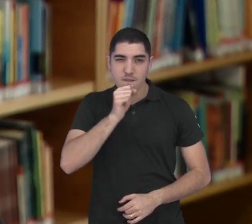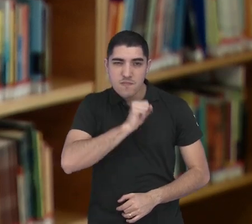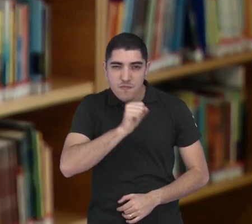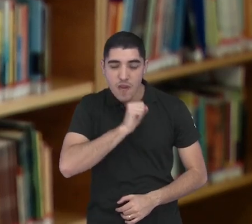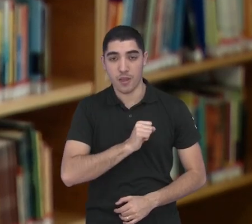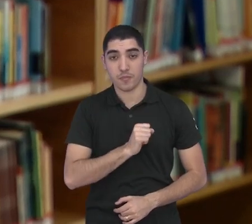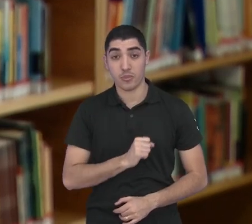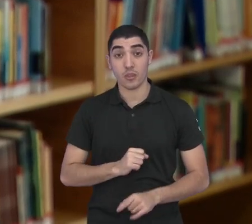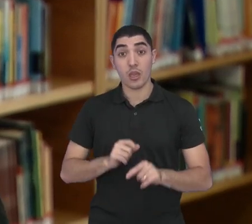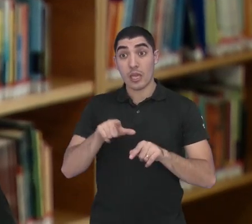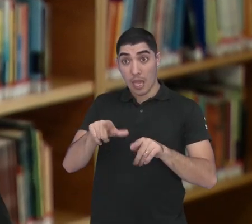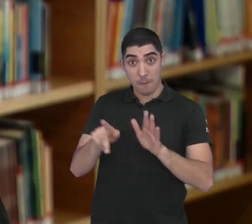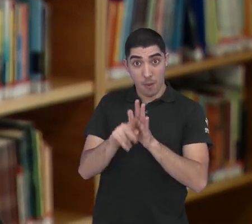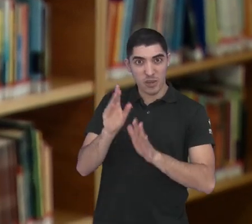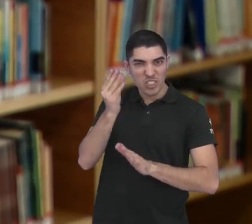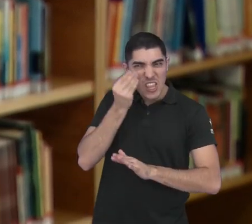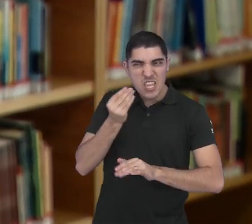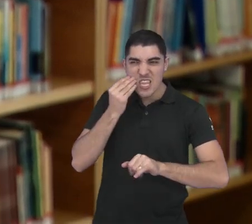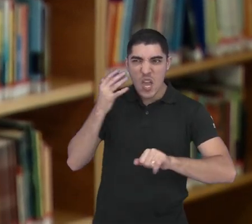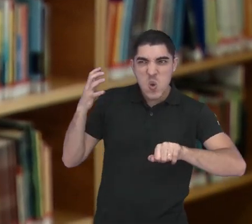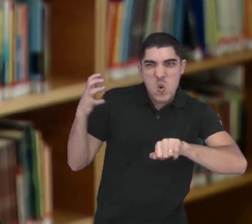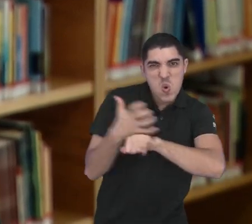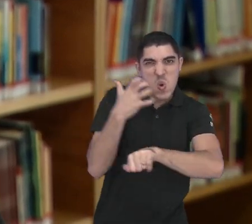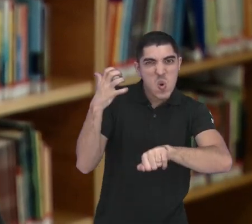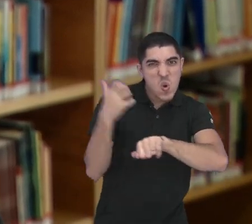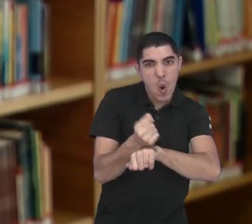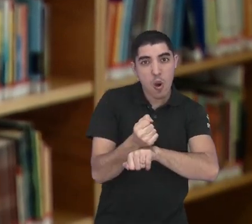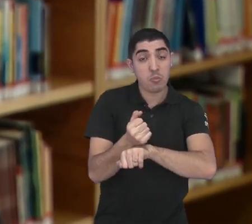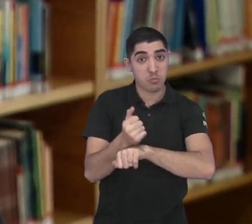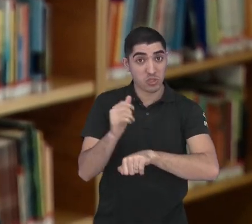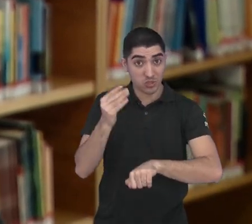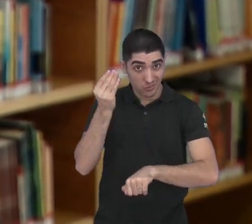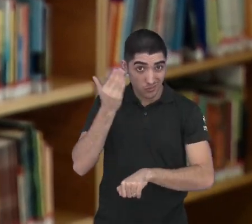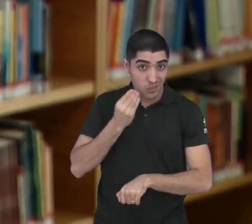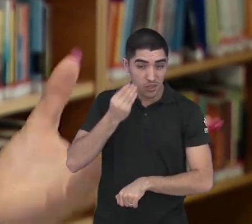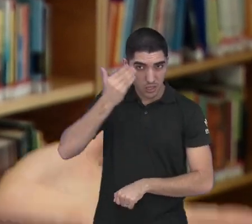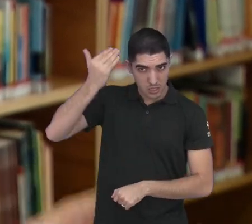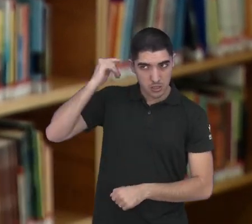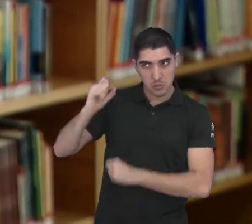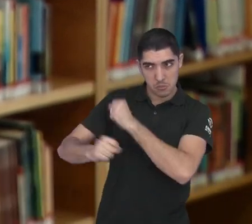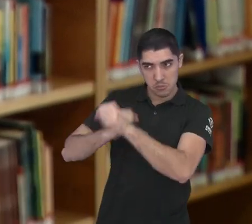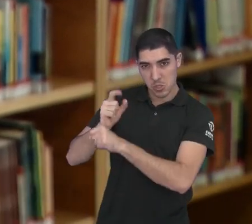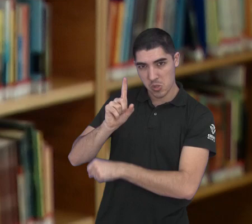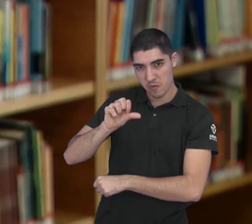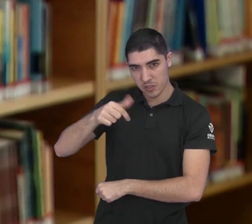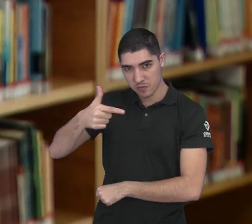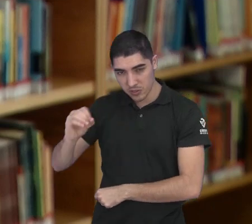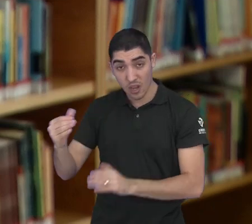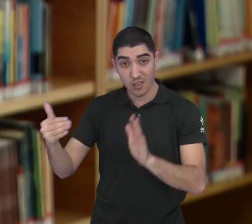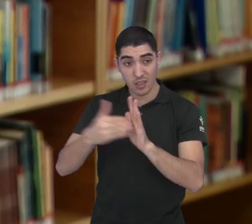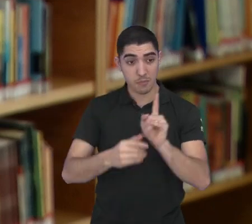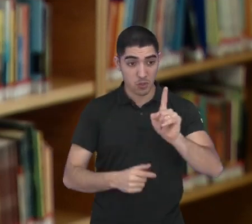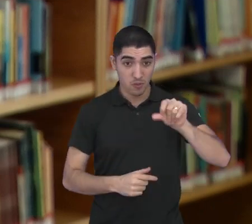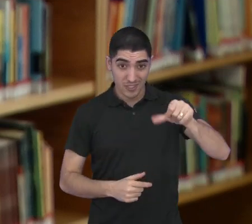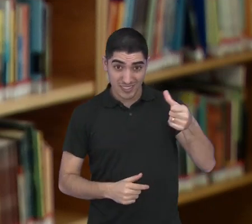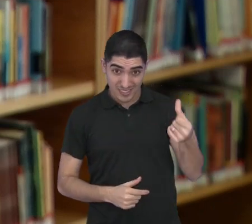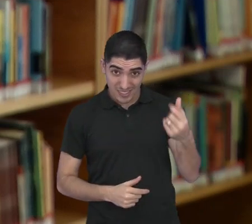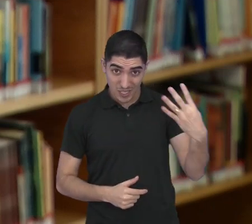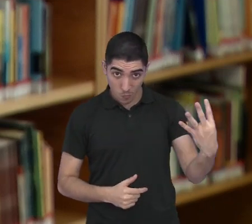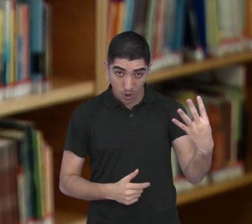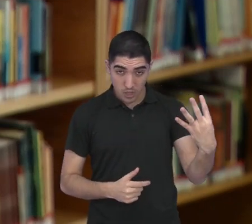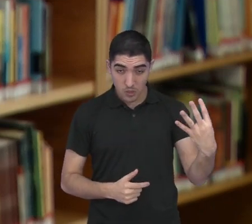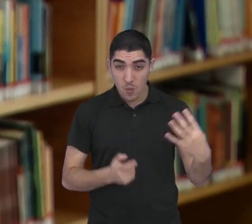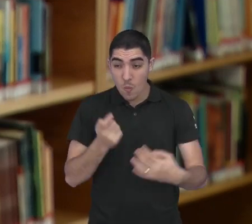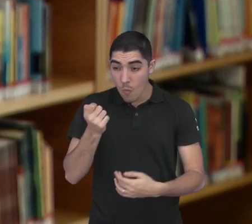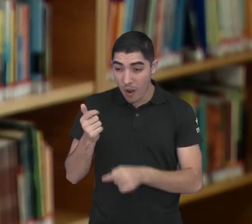as tentativas de golpe que houve, né, durante dos anos 20 até 64,